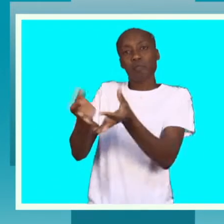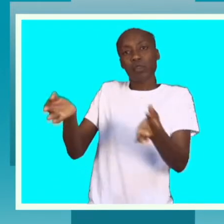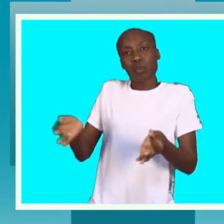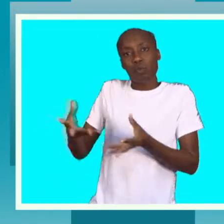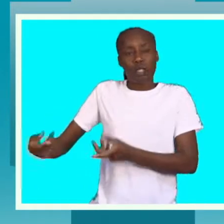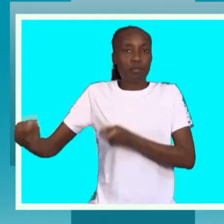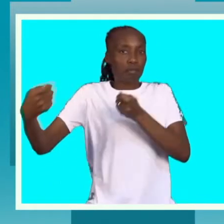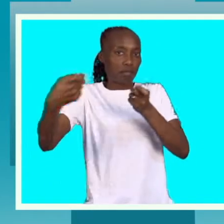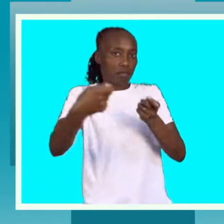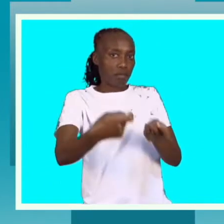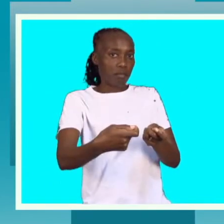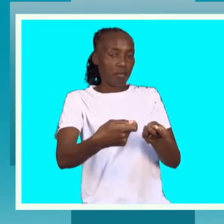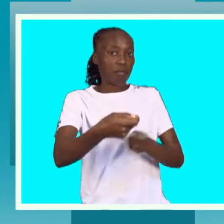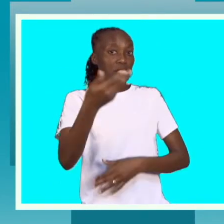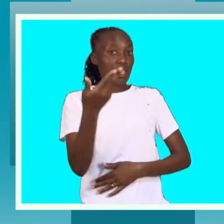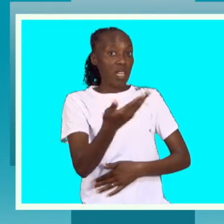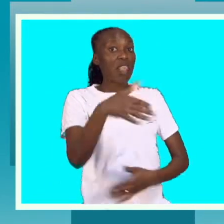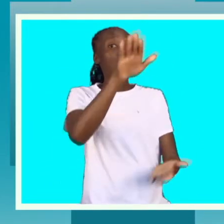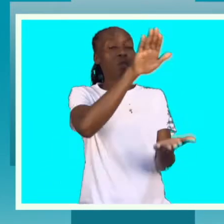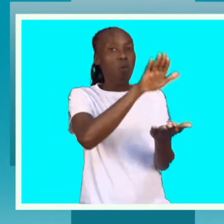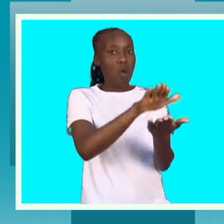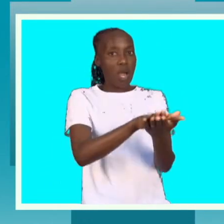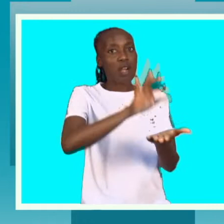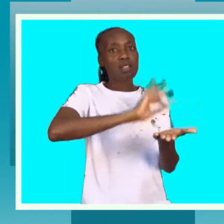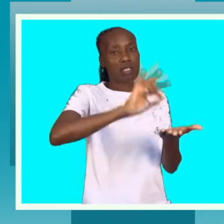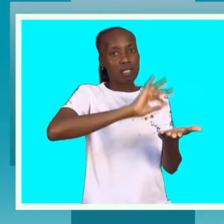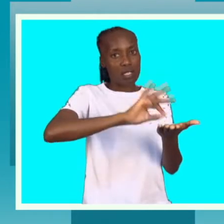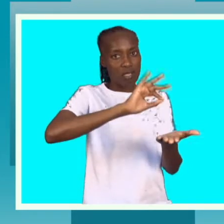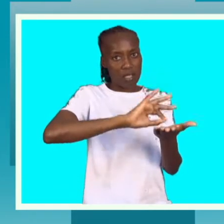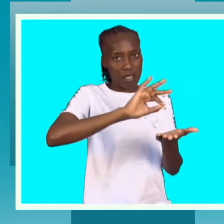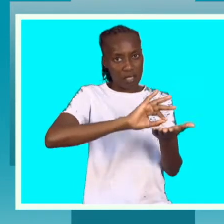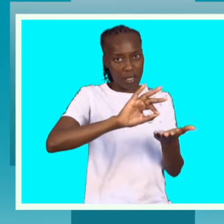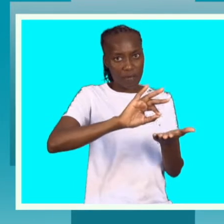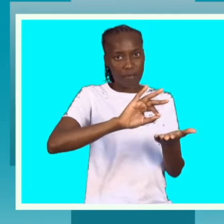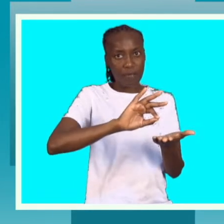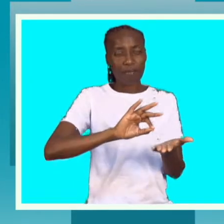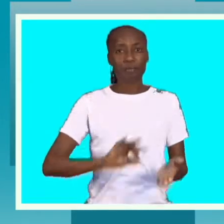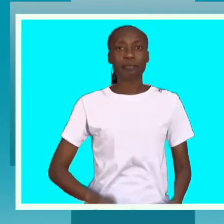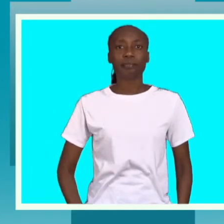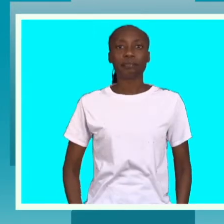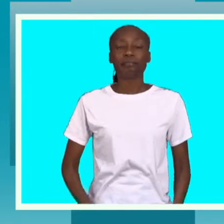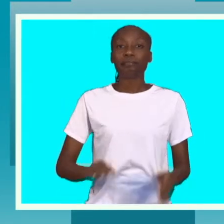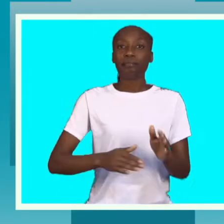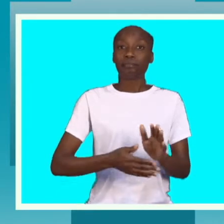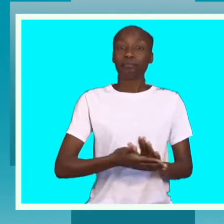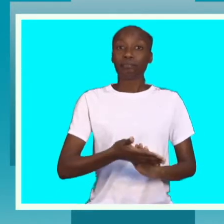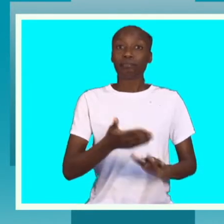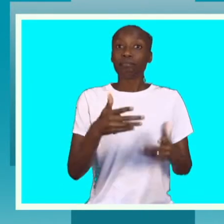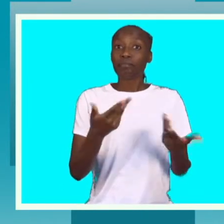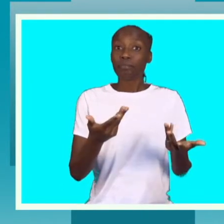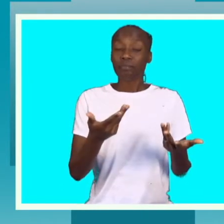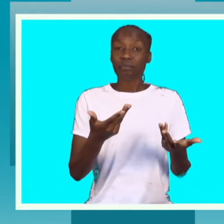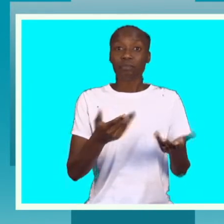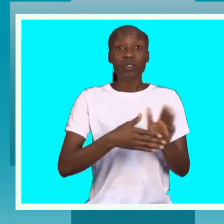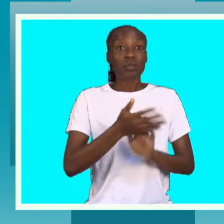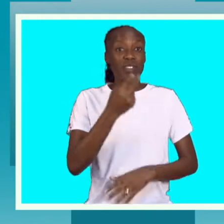Só aquela dona que estava na secretaria mal que me viu, disse, você não pode deixar os seus documentos porque, do jeito que eu estou te vendo, você não vai conseguir